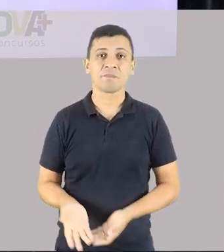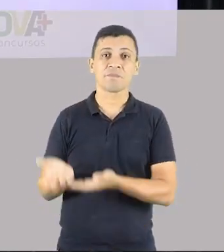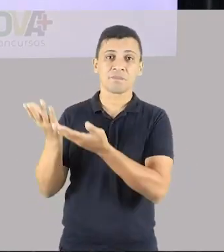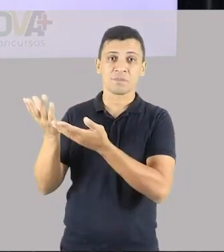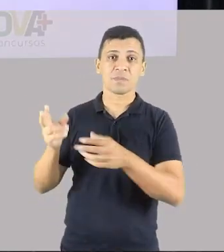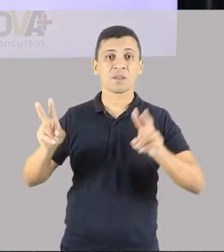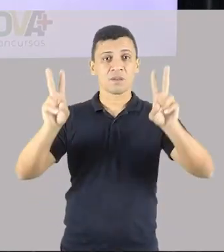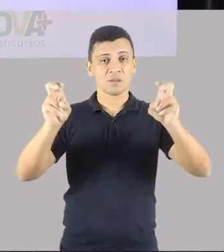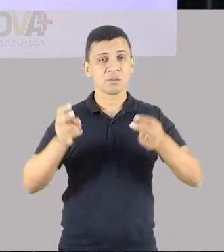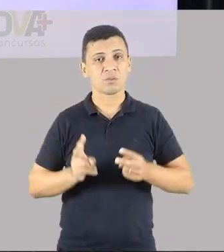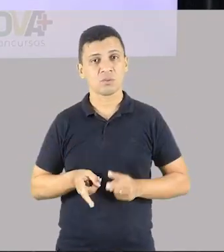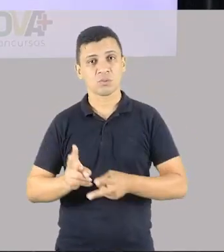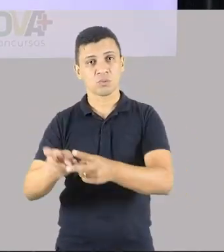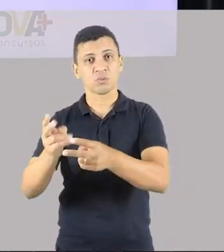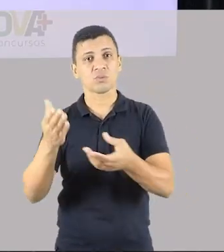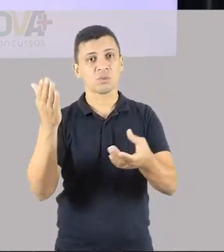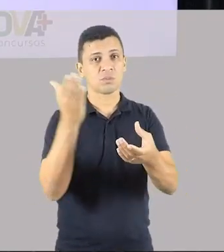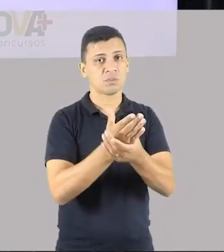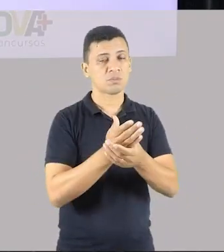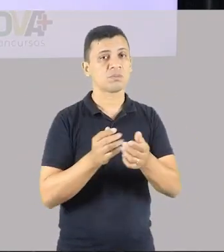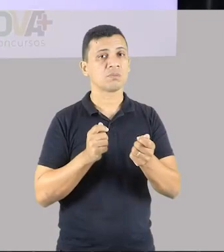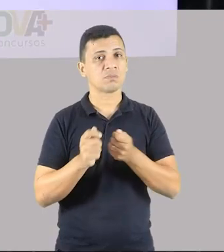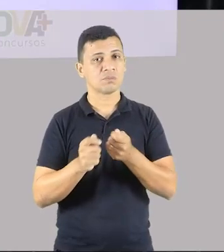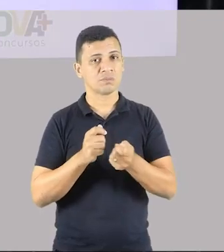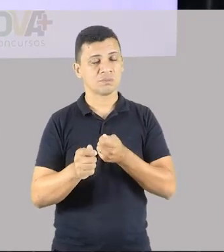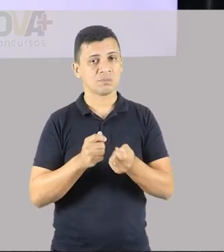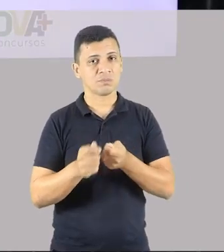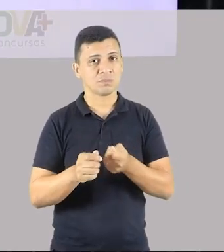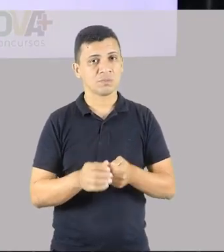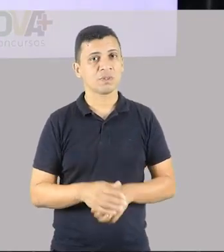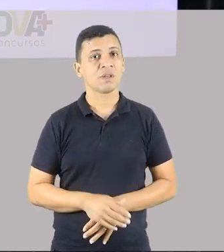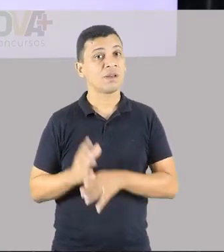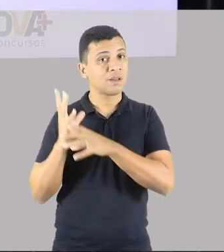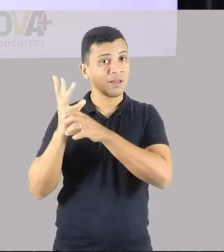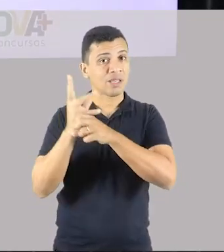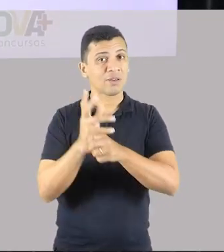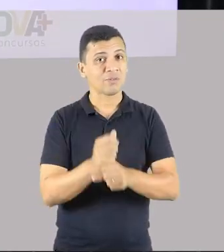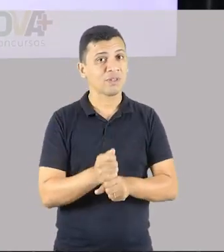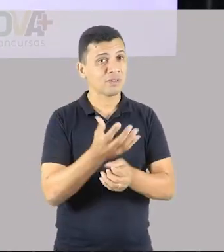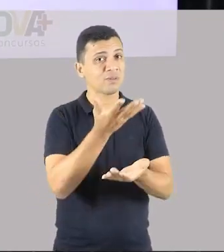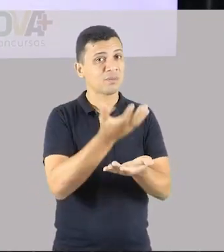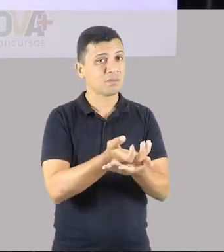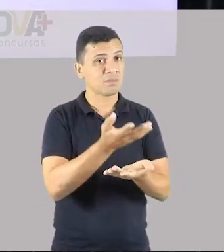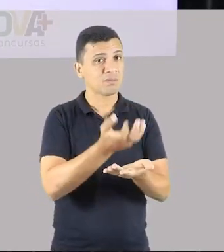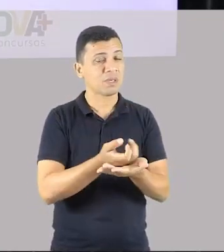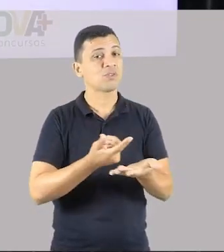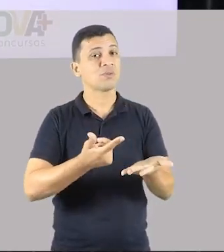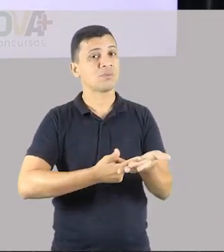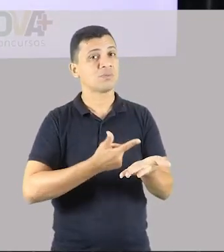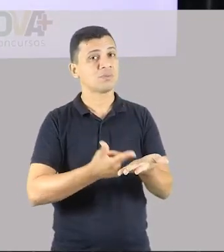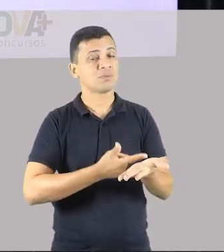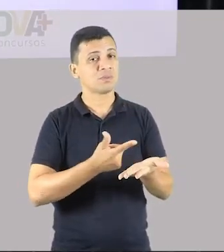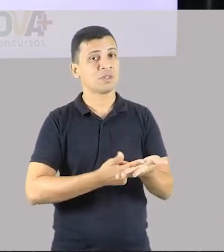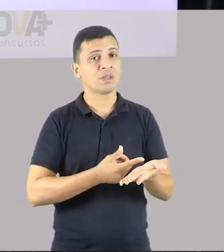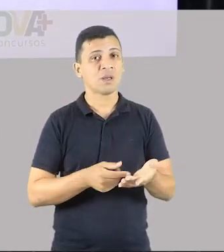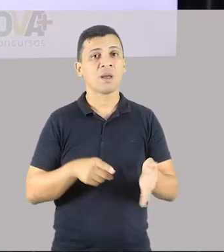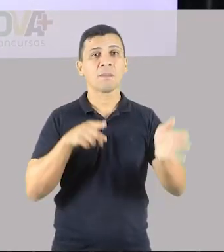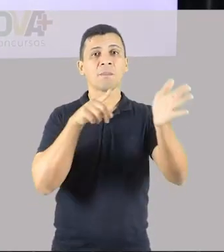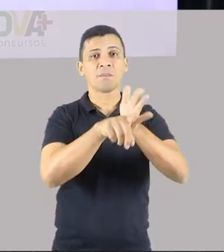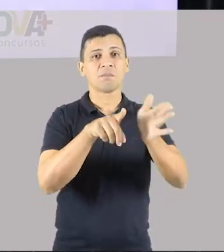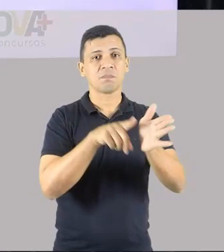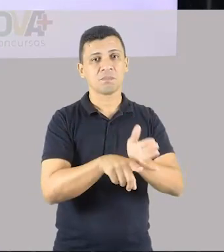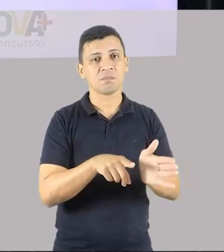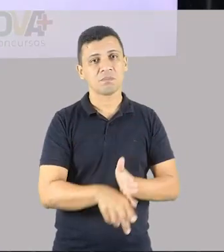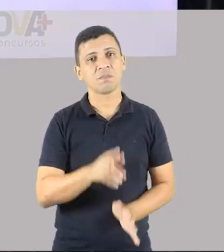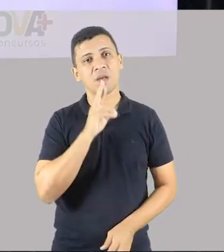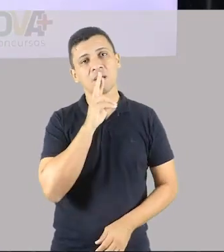na próxima aula sobre o processo administrativo. Não deixe de revisar, de baixar a apostila, de fazer novas questões